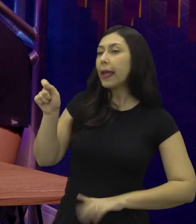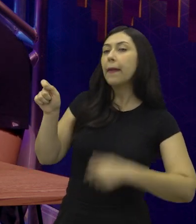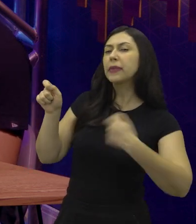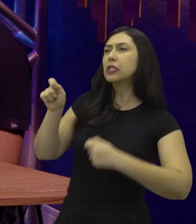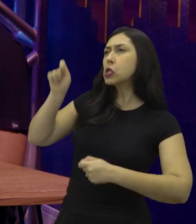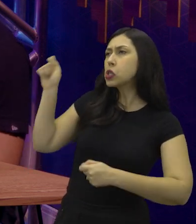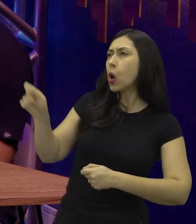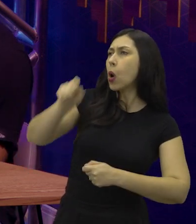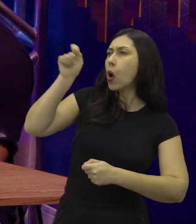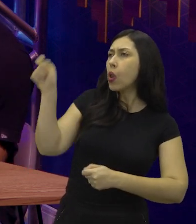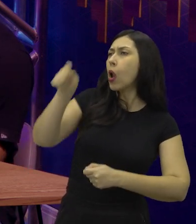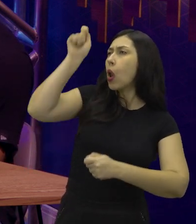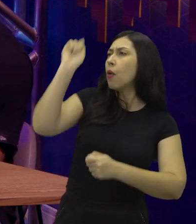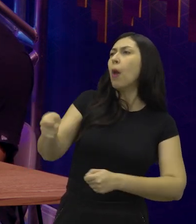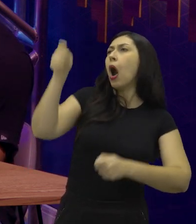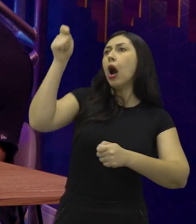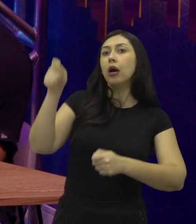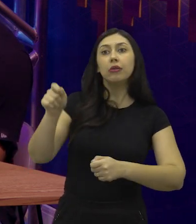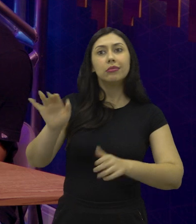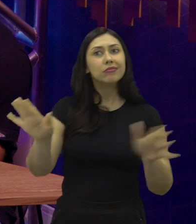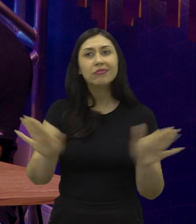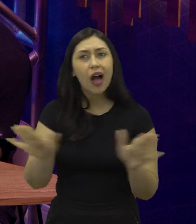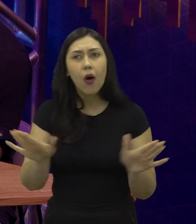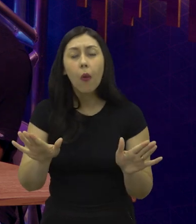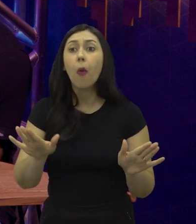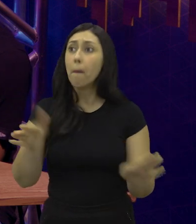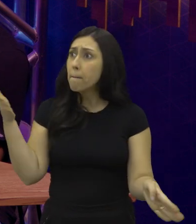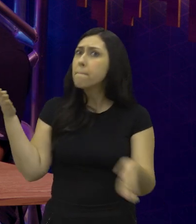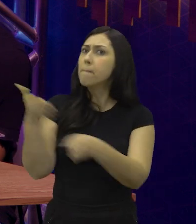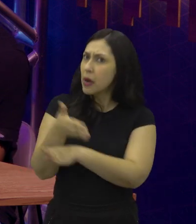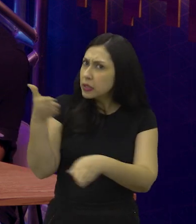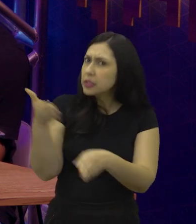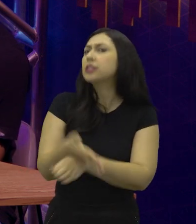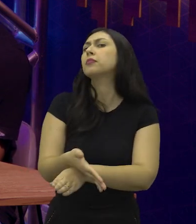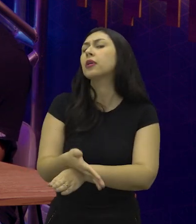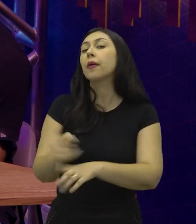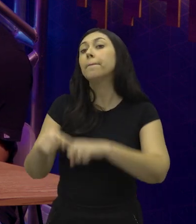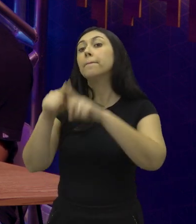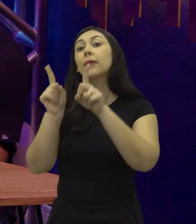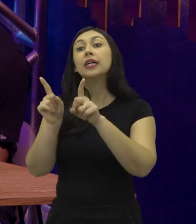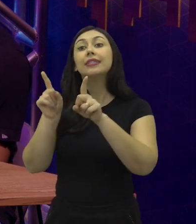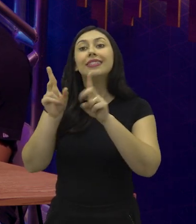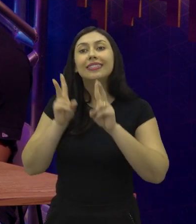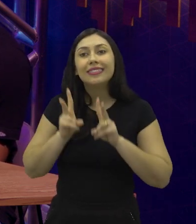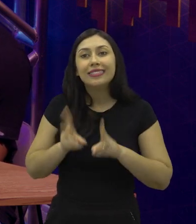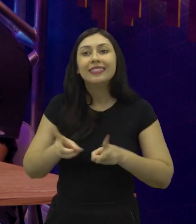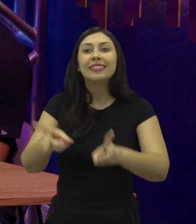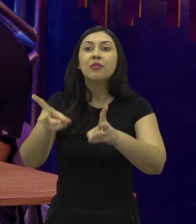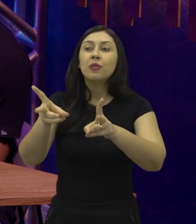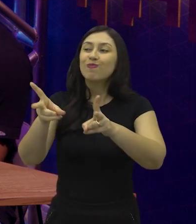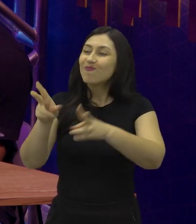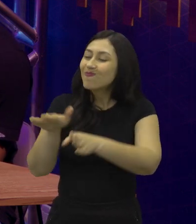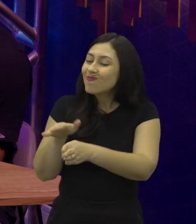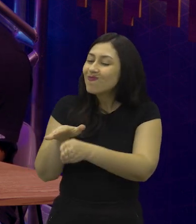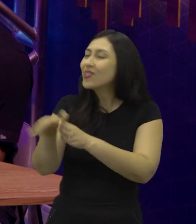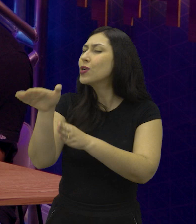varinha, tá, não sei o quê. Não, ele, tipo, ele tá presente em tudo, mas muito, sempre com essa característica